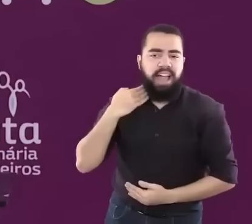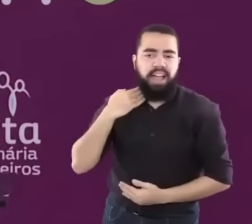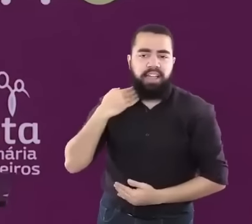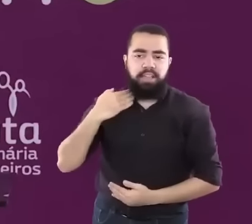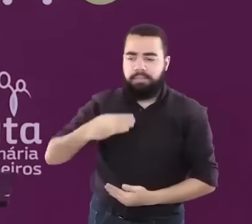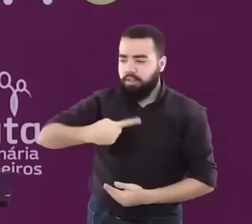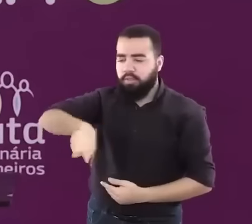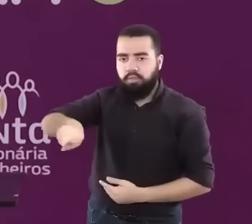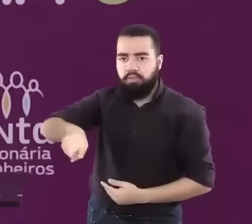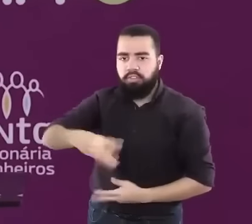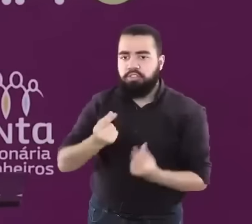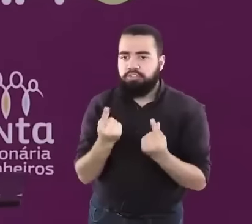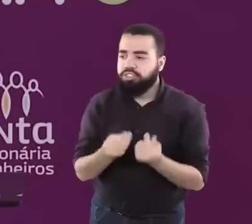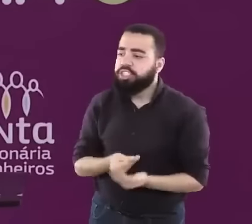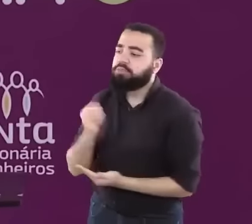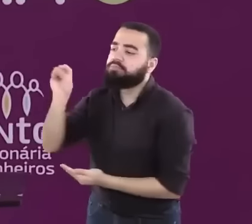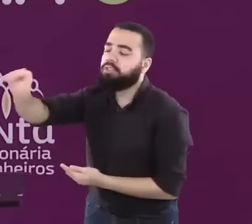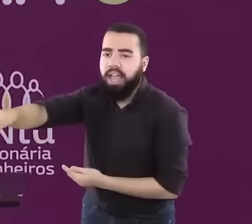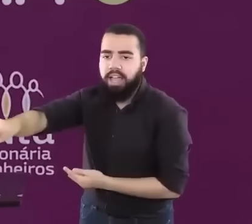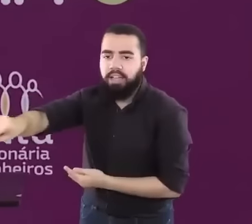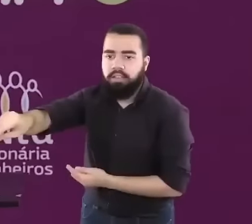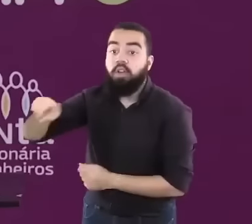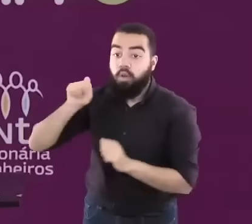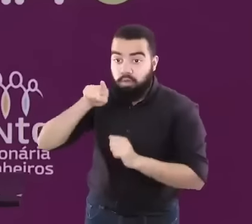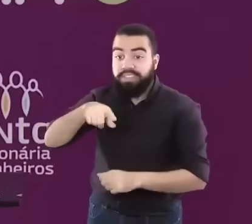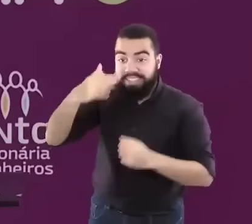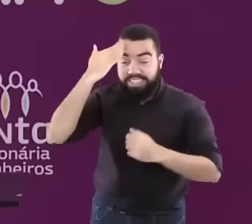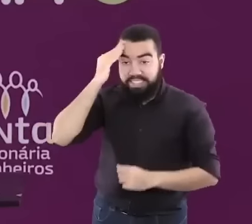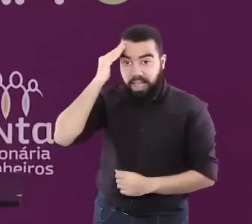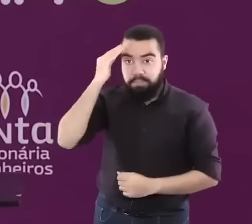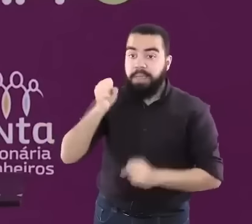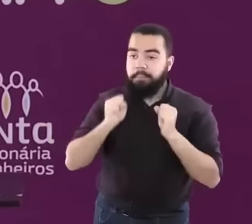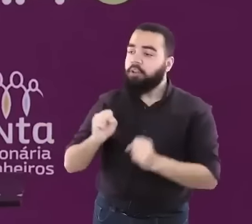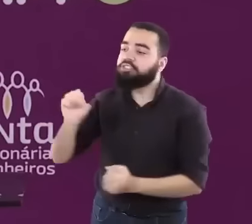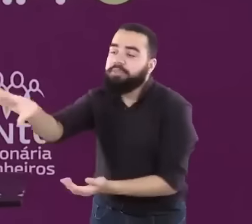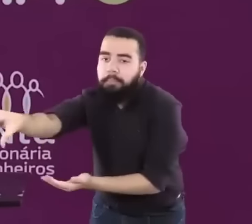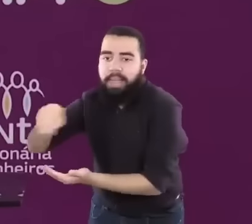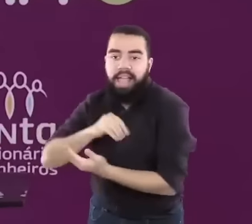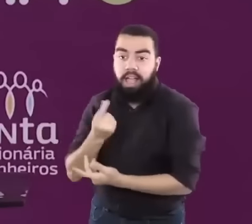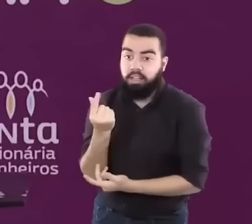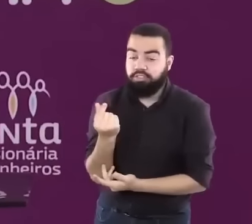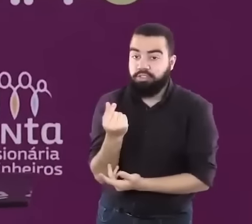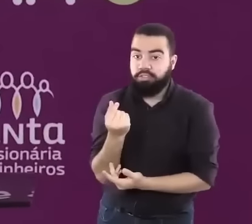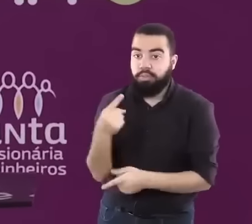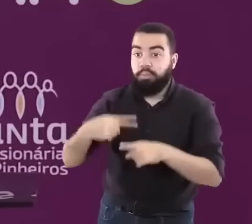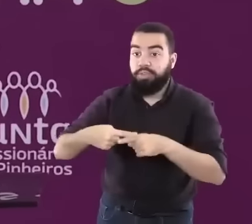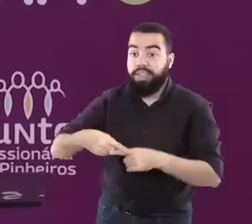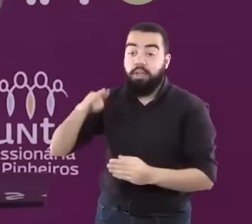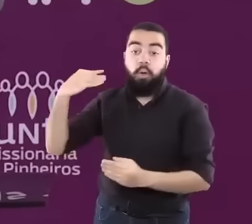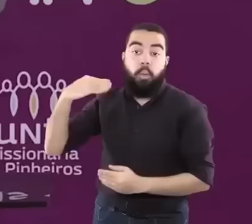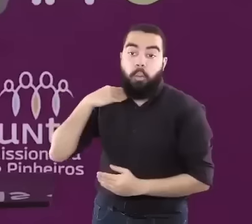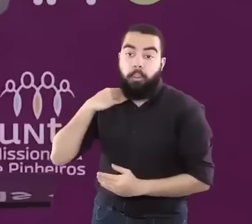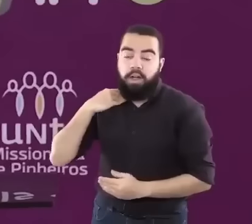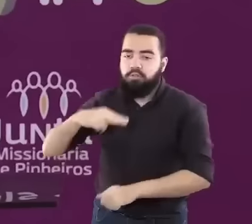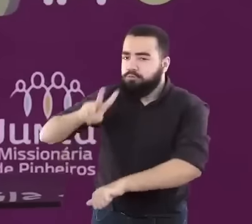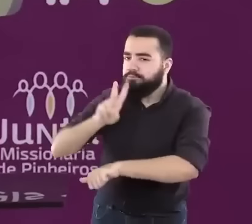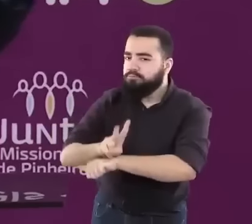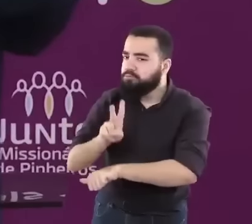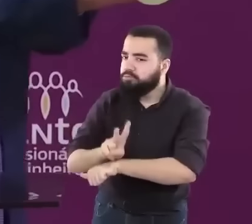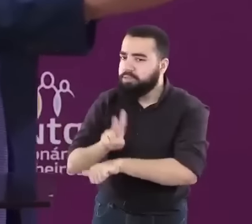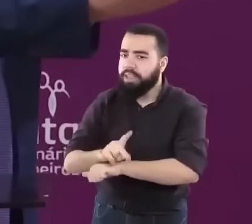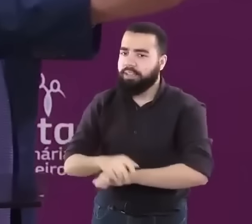deposita ali você sabe que quando você precisar você pode sacar aquele dinheiro é entregar